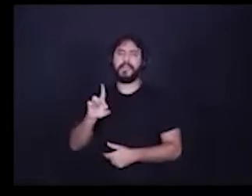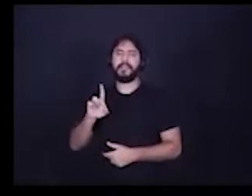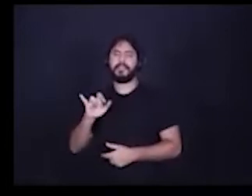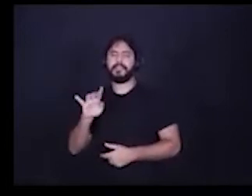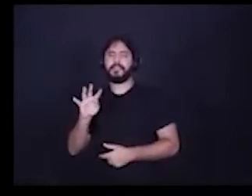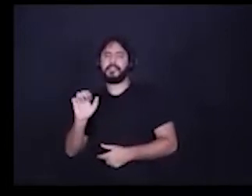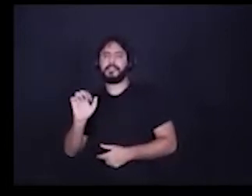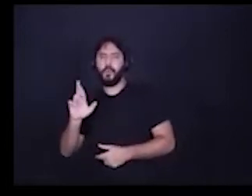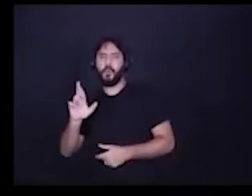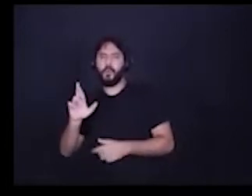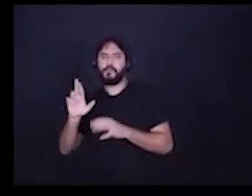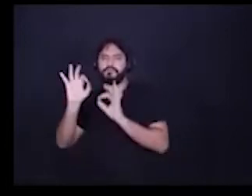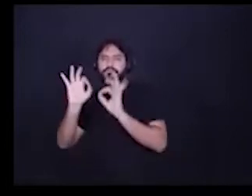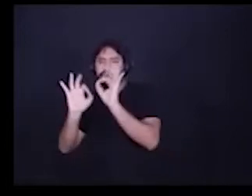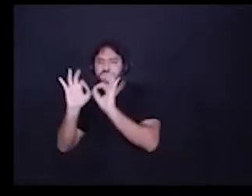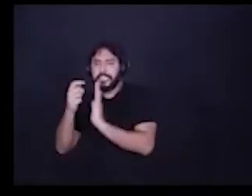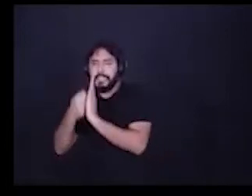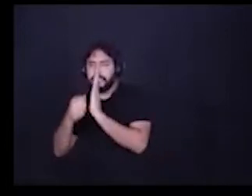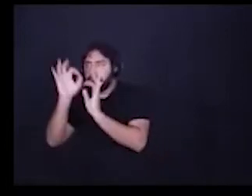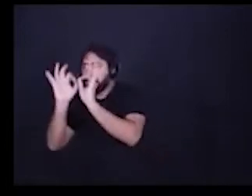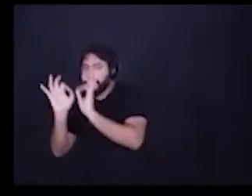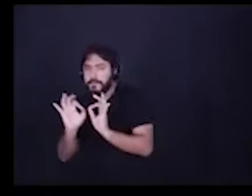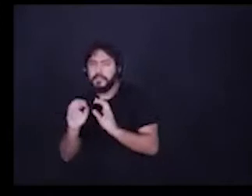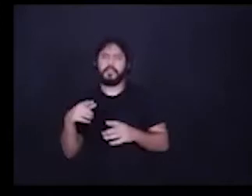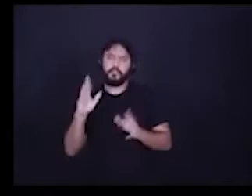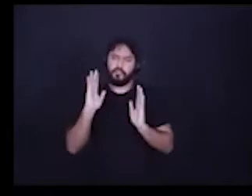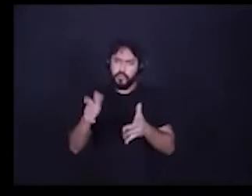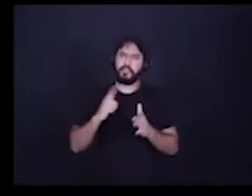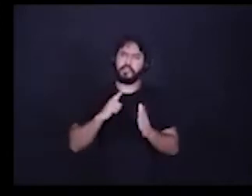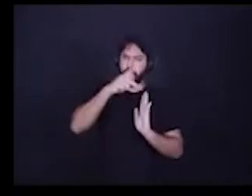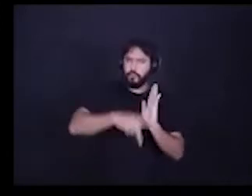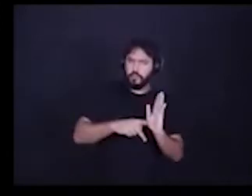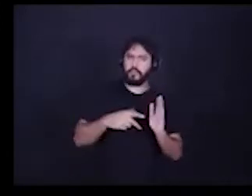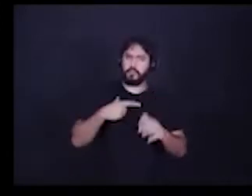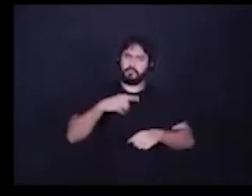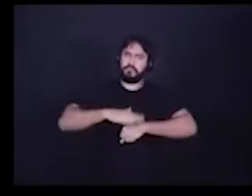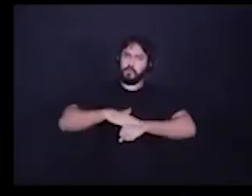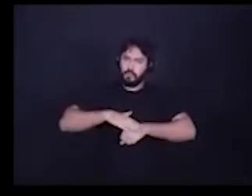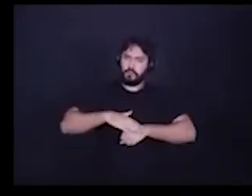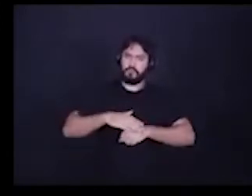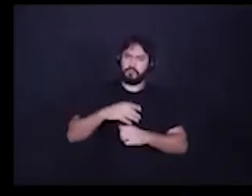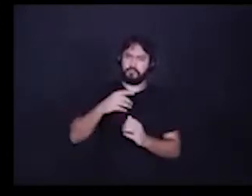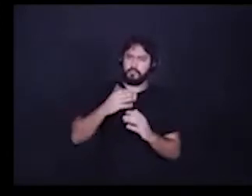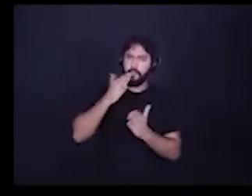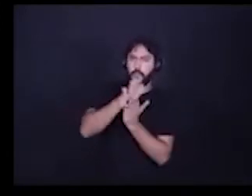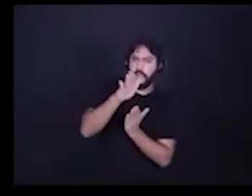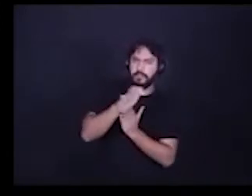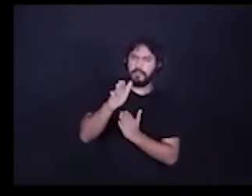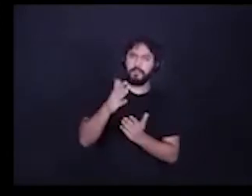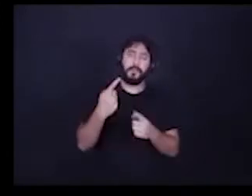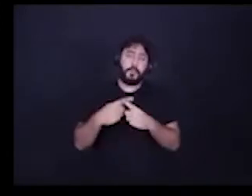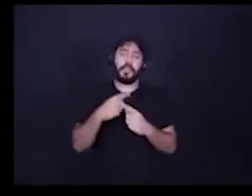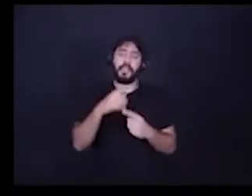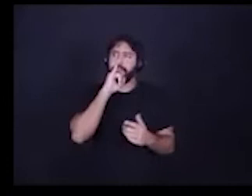uma série de projetos auto-iniciados em autopublicação. Eu gosto de usar essa palavra mais do que falar de publicações independentes,